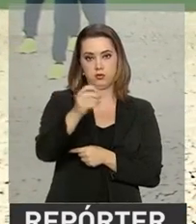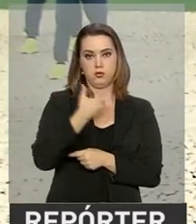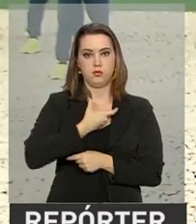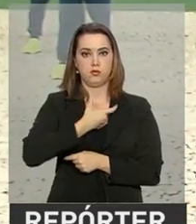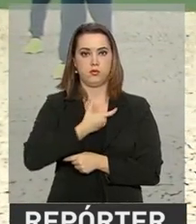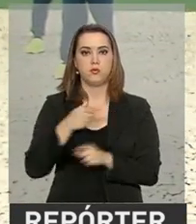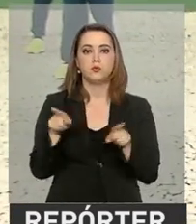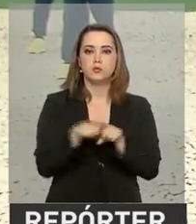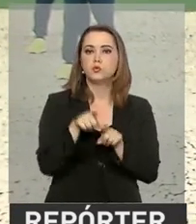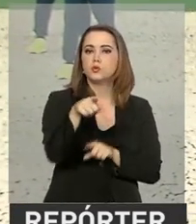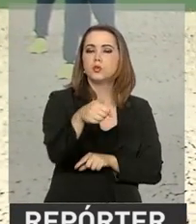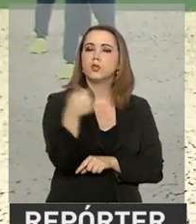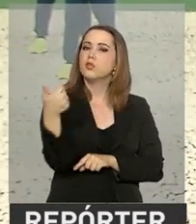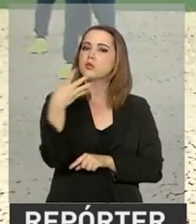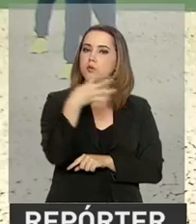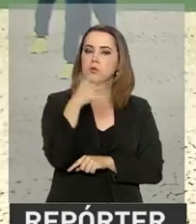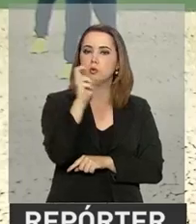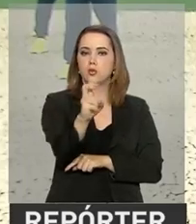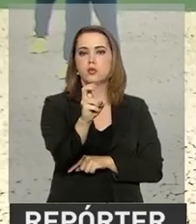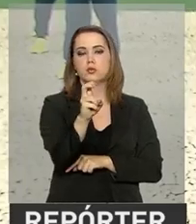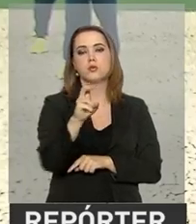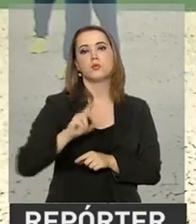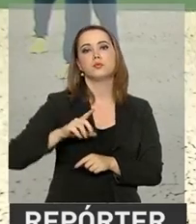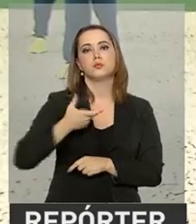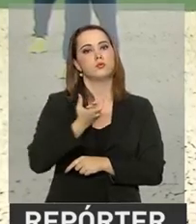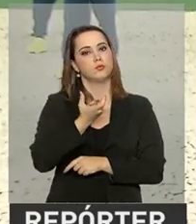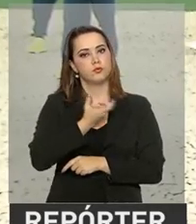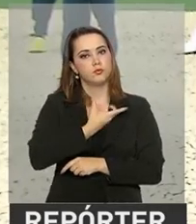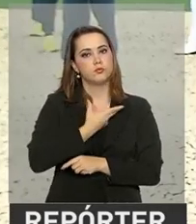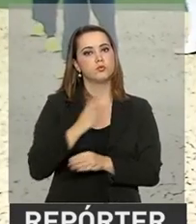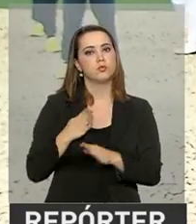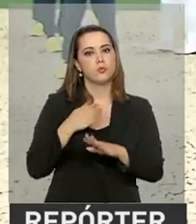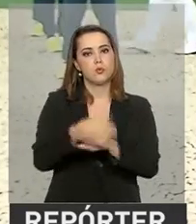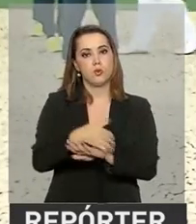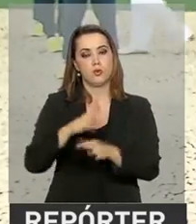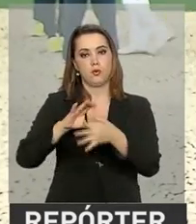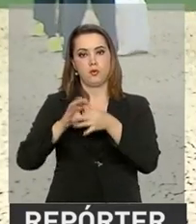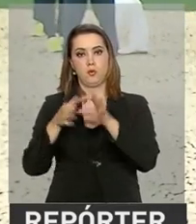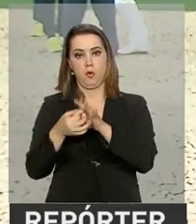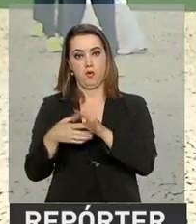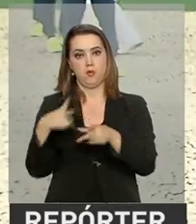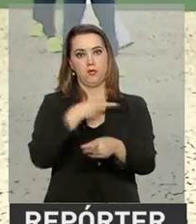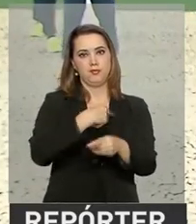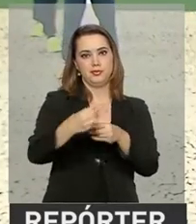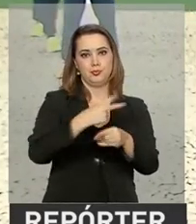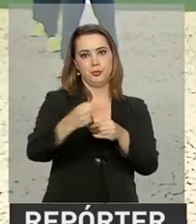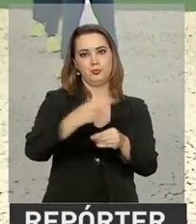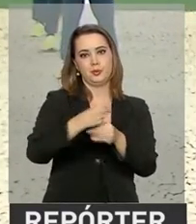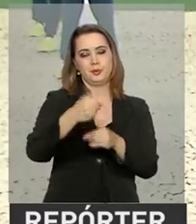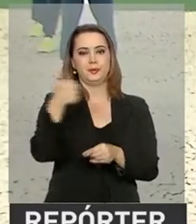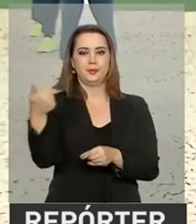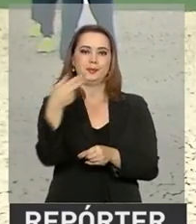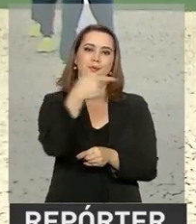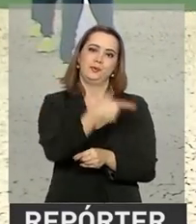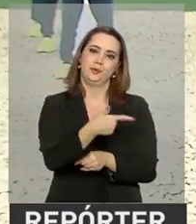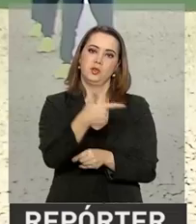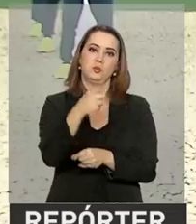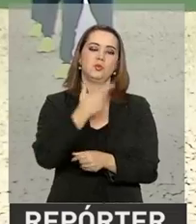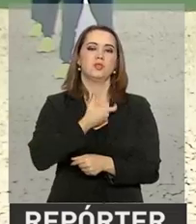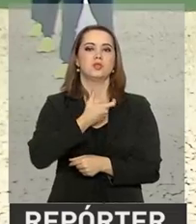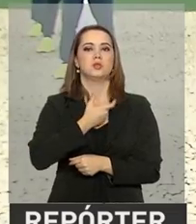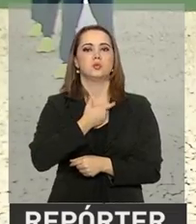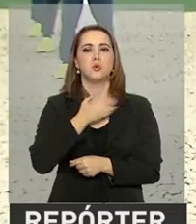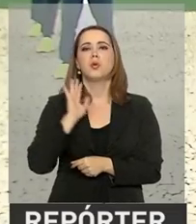total, 145 militares participaram dos Jogos e conquistaram 12 medalhas. Desempenho que leva as Forças Armadas